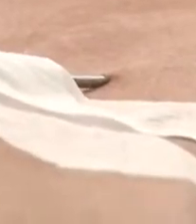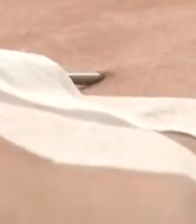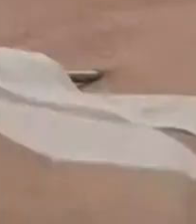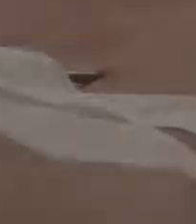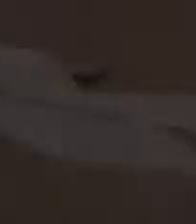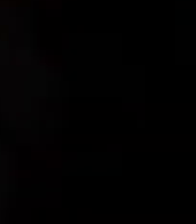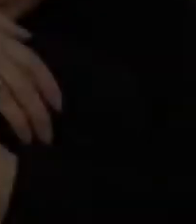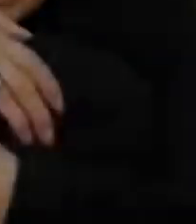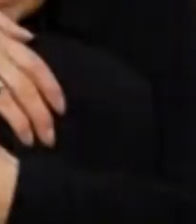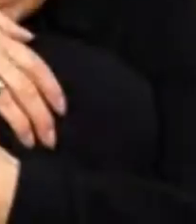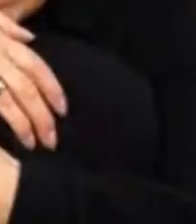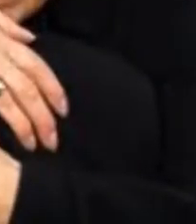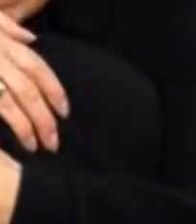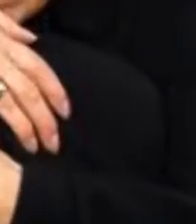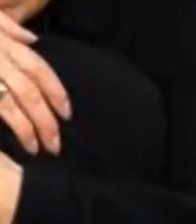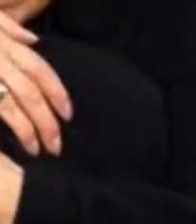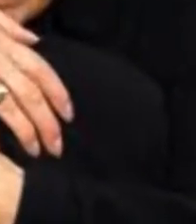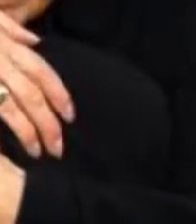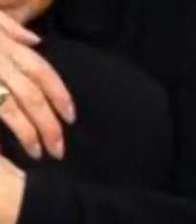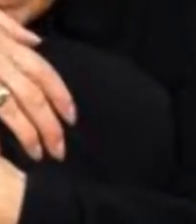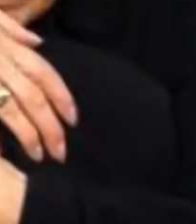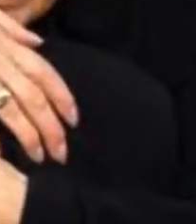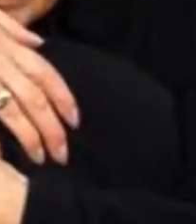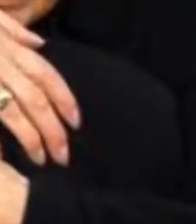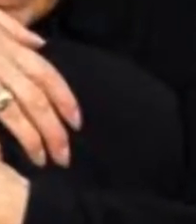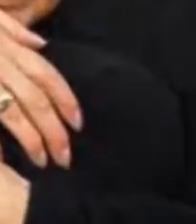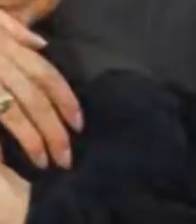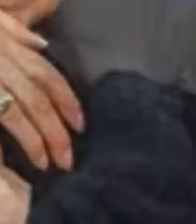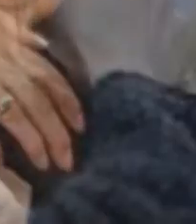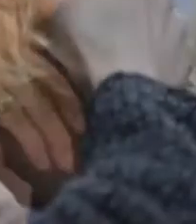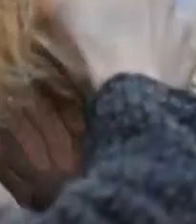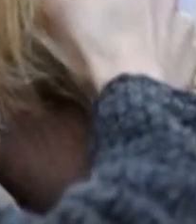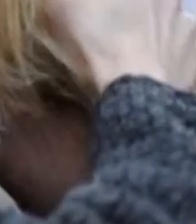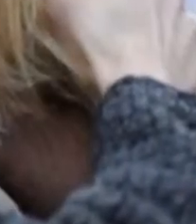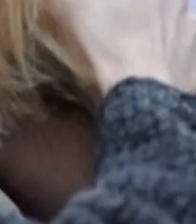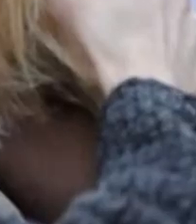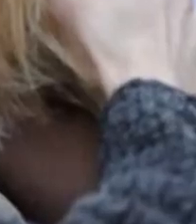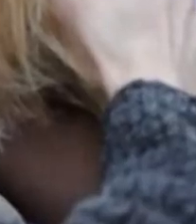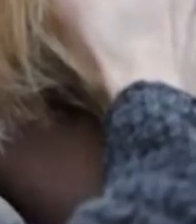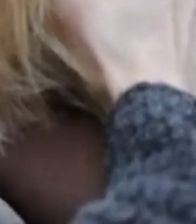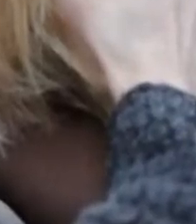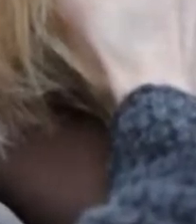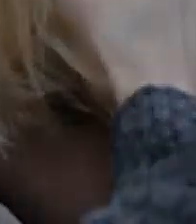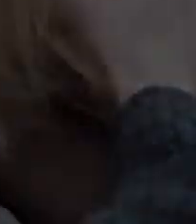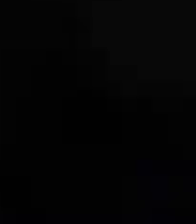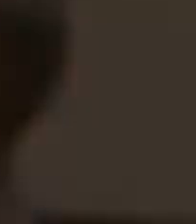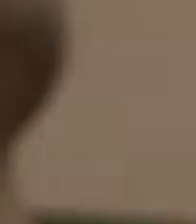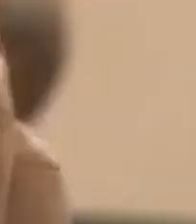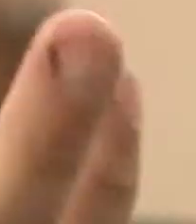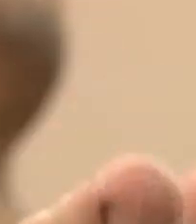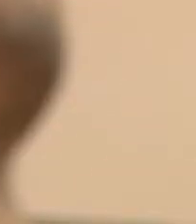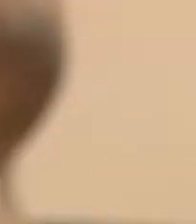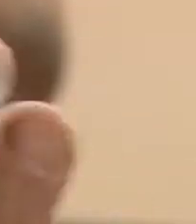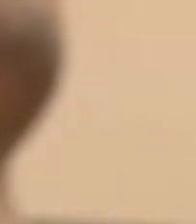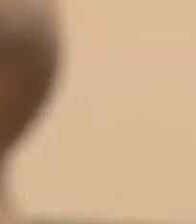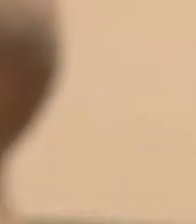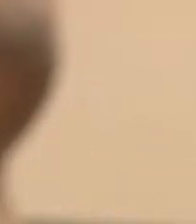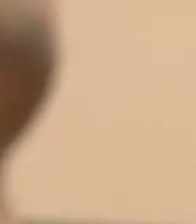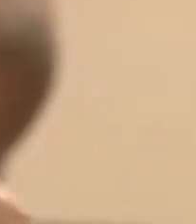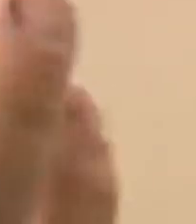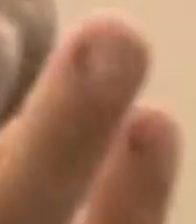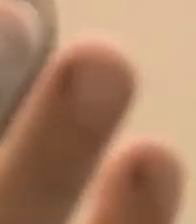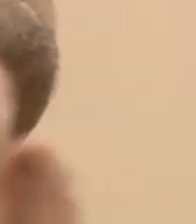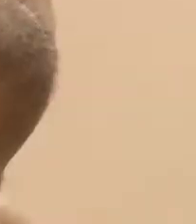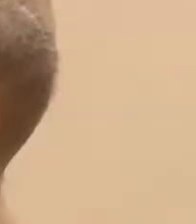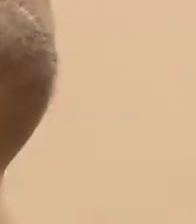de agulha, então imagine a dor de uma mãe que perdeu um filho por causa do teu medo. Imagine então que